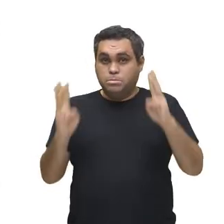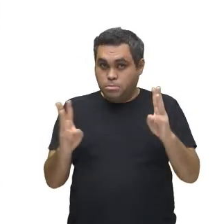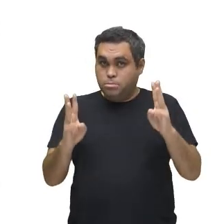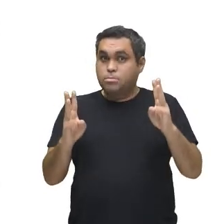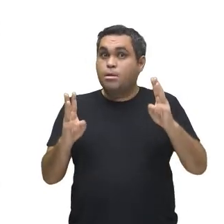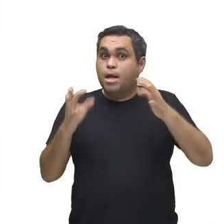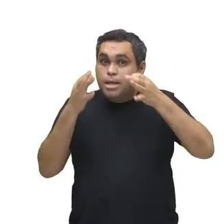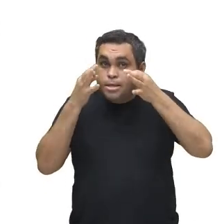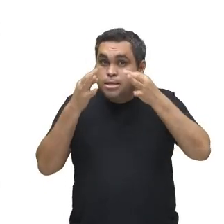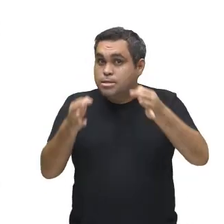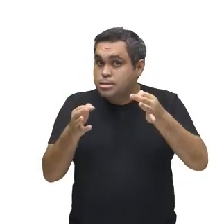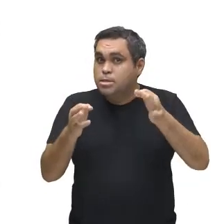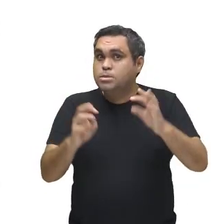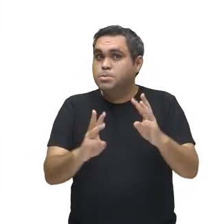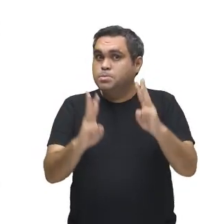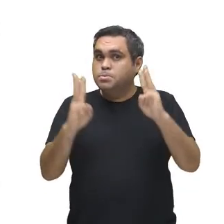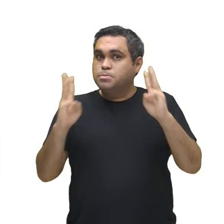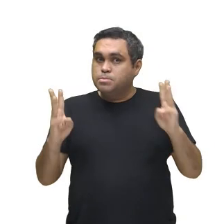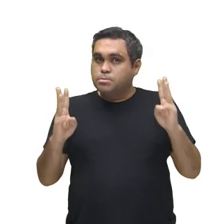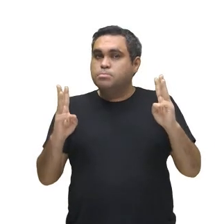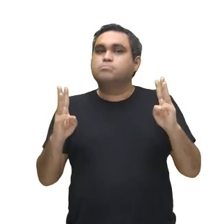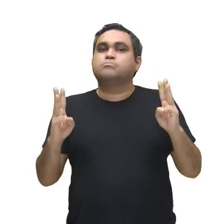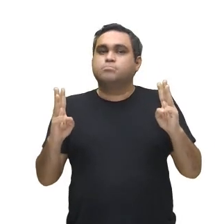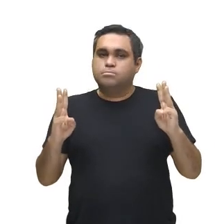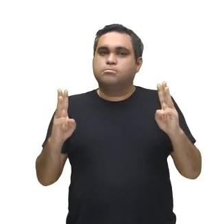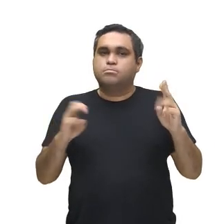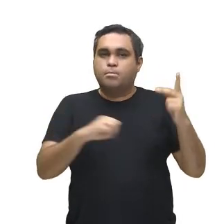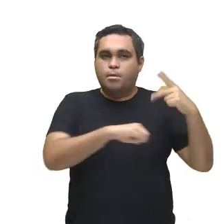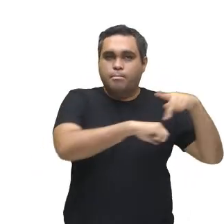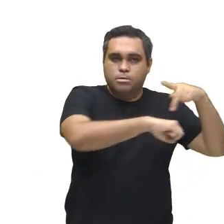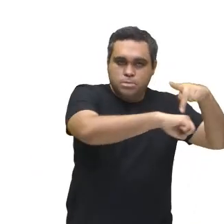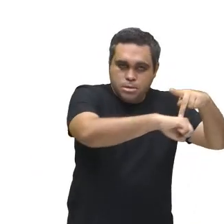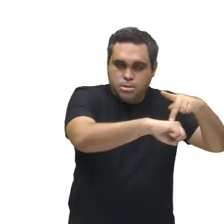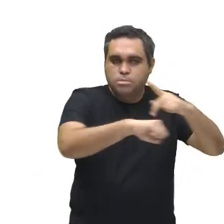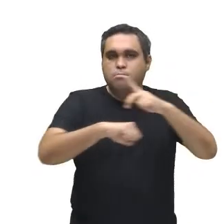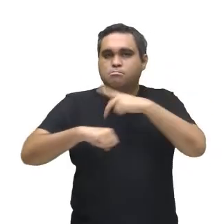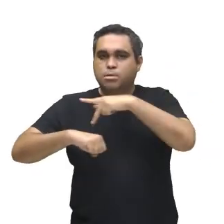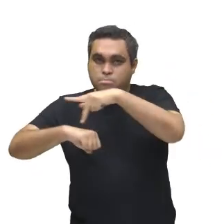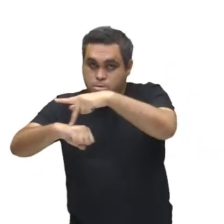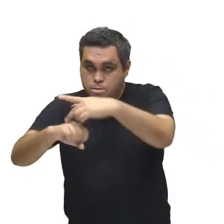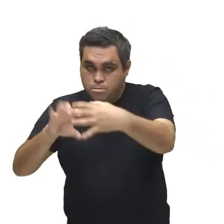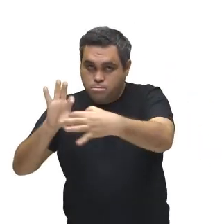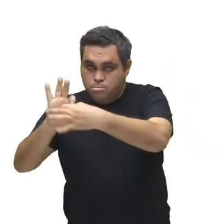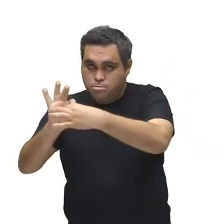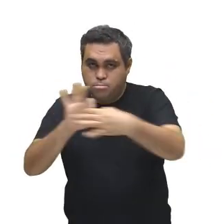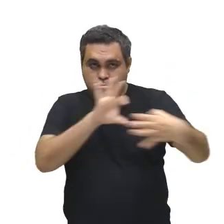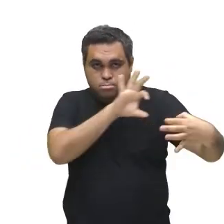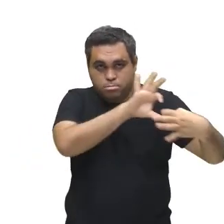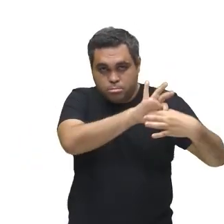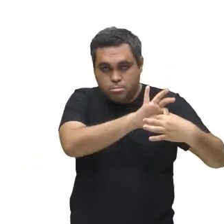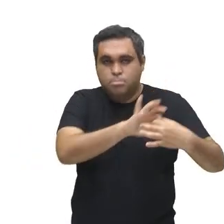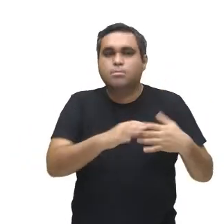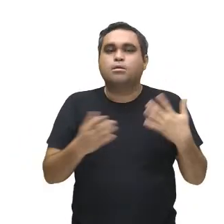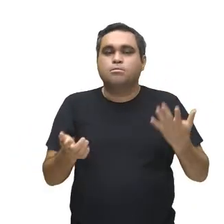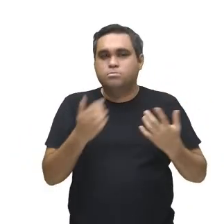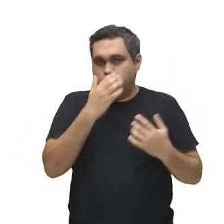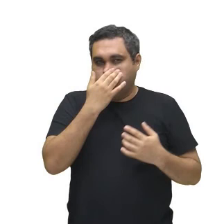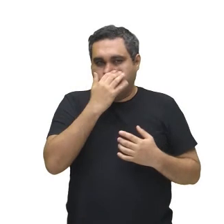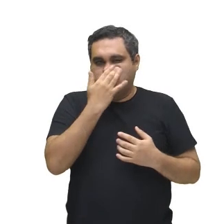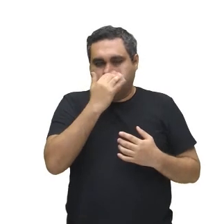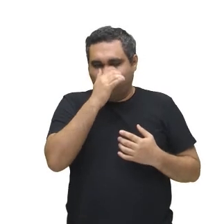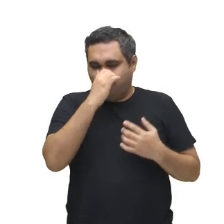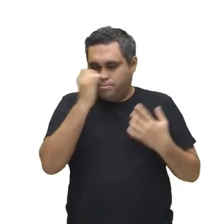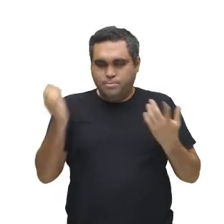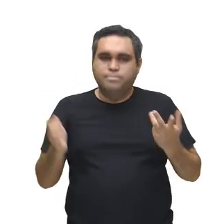galera. 2 coligações de nações que se enfrentaram durante os anos da guerra. Formada inicialmente por